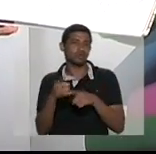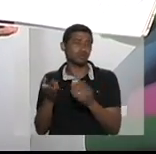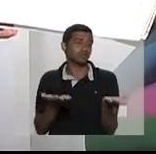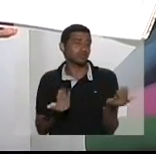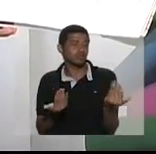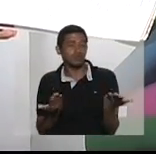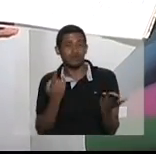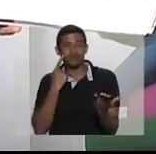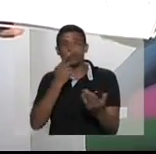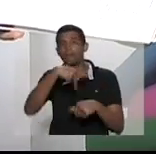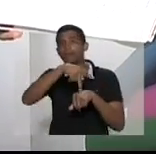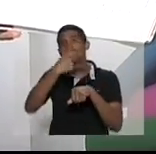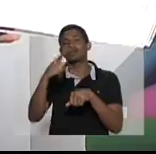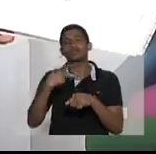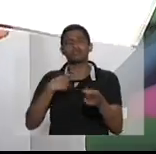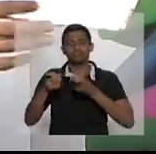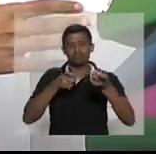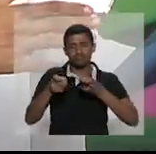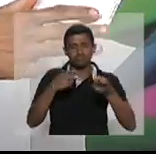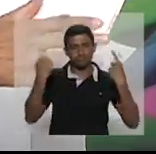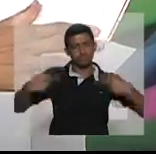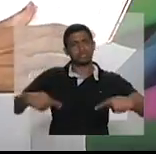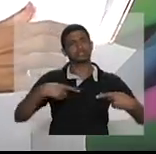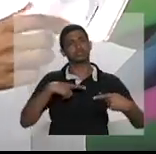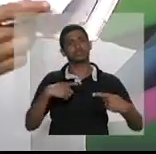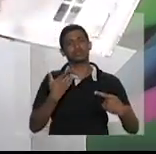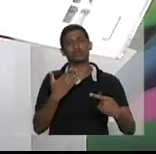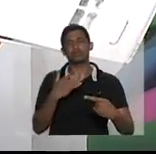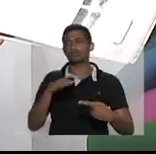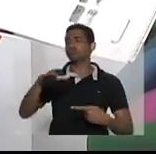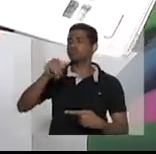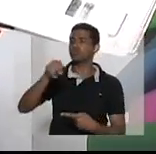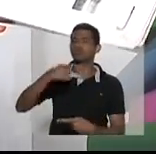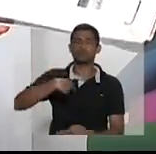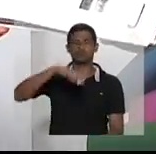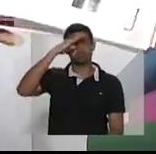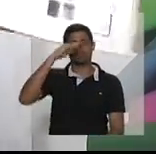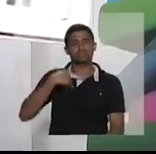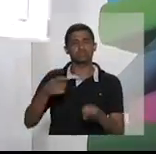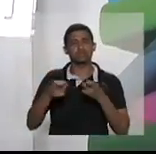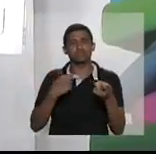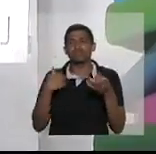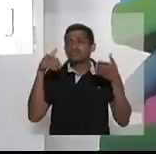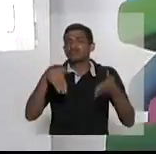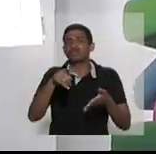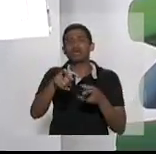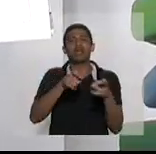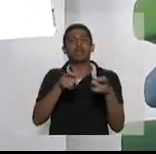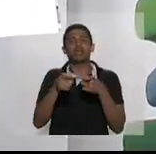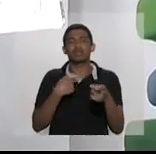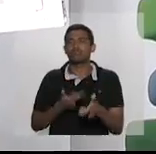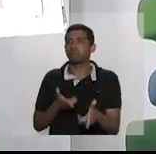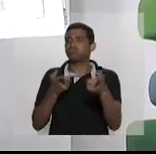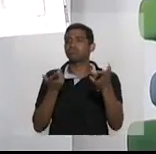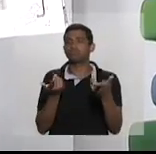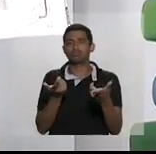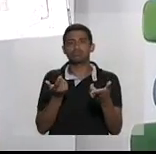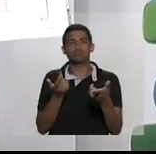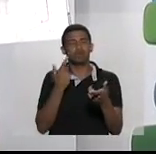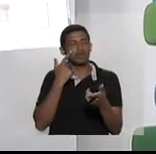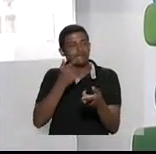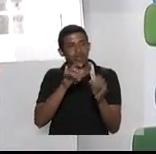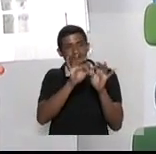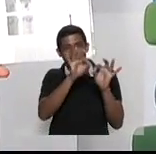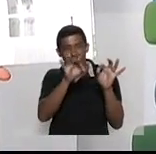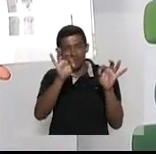guerra, porque ele é jovem, o país está em guerra e ele vai para essa guerra. Só que quando ele chega nessa guerra, ele é atingido. E aí E olha ele o fica fio